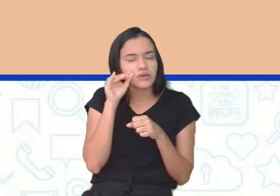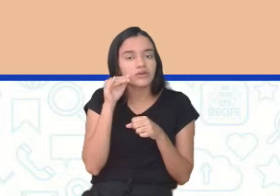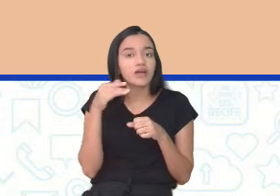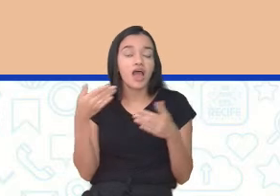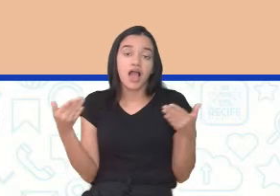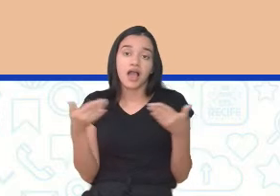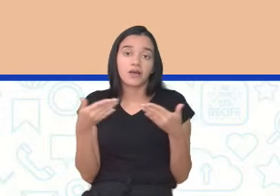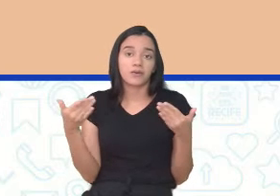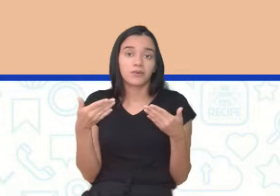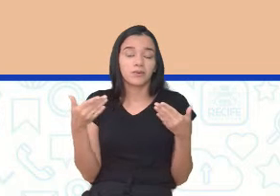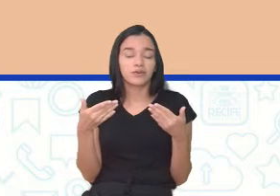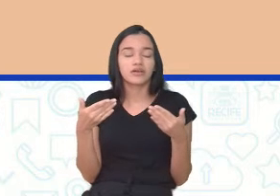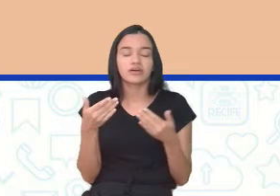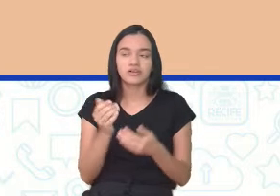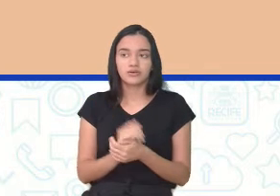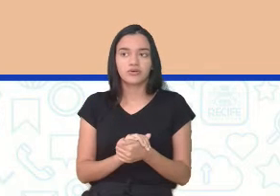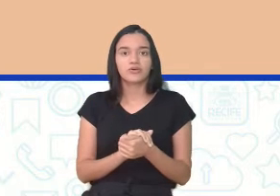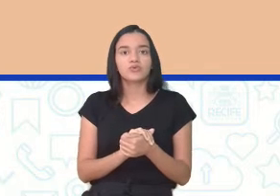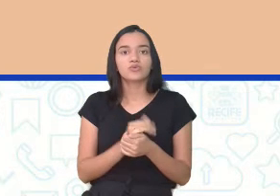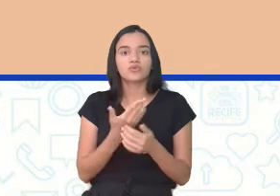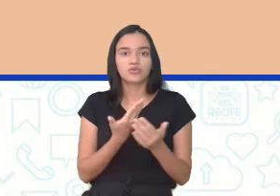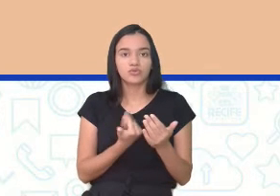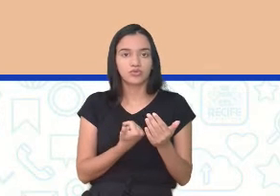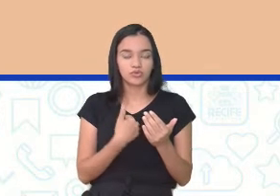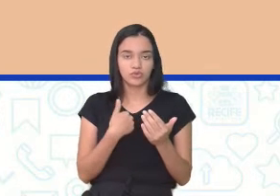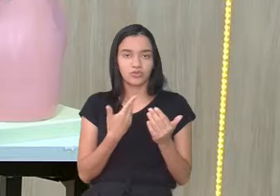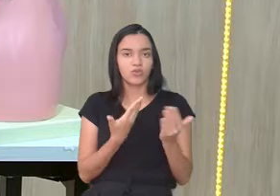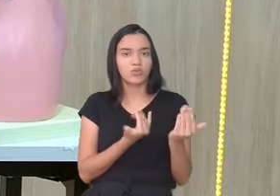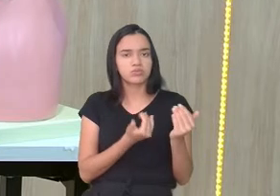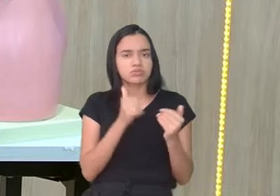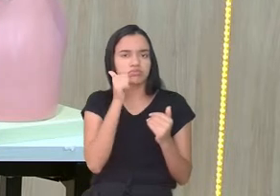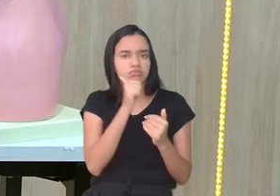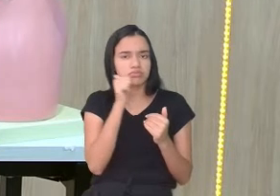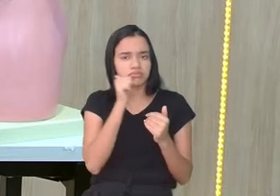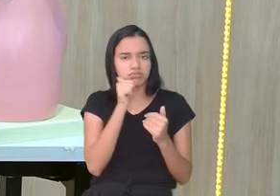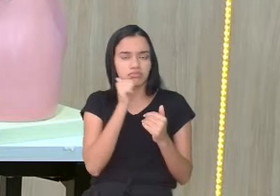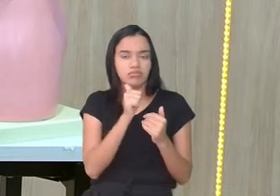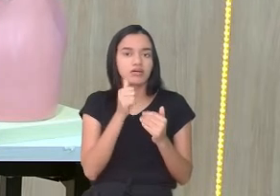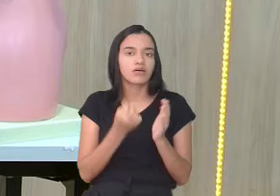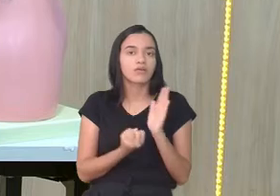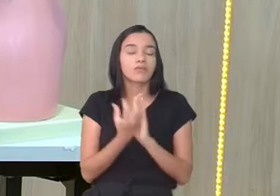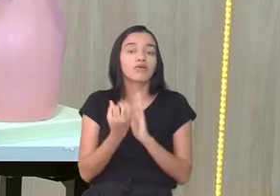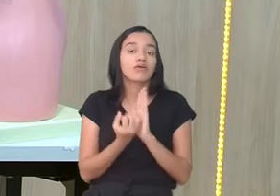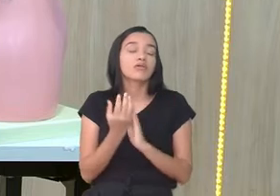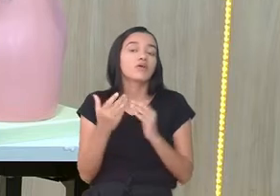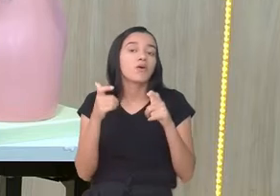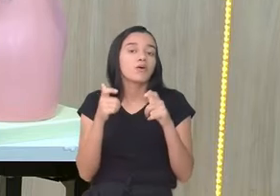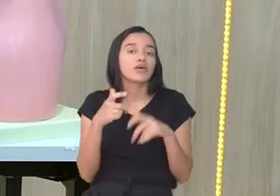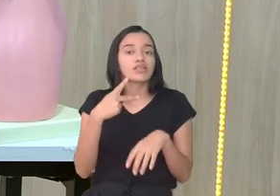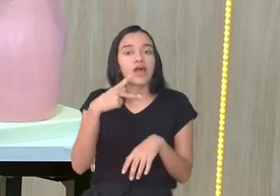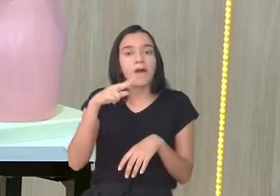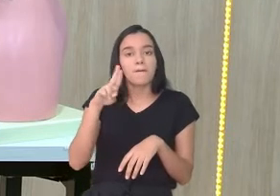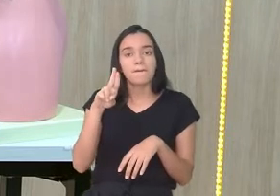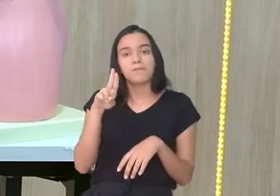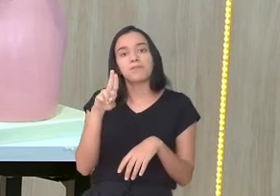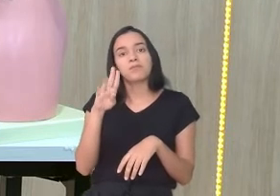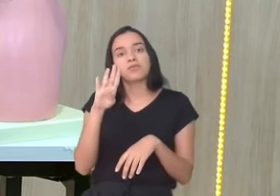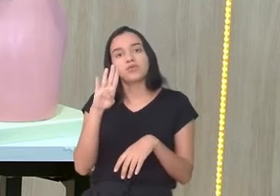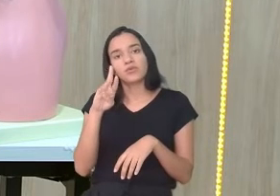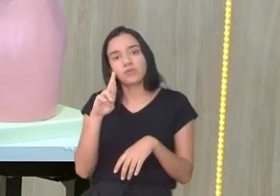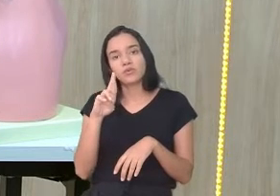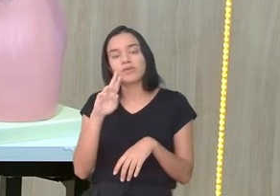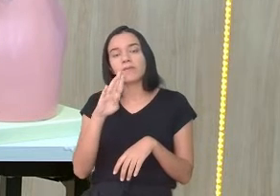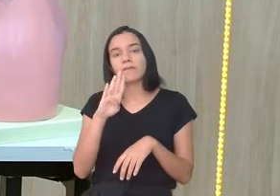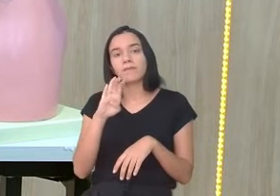os meninos, eles só vão produzir os primeiros gametas quando eles estão na puberdade. Então, e as meninas